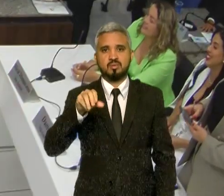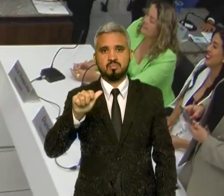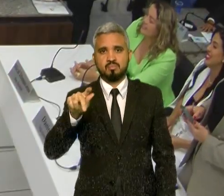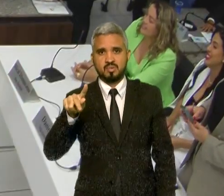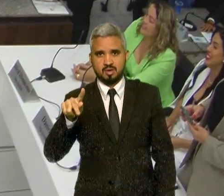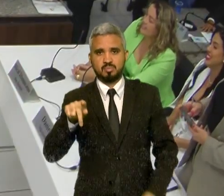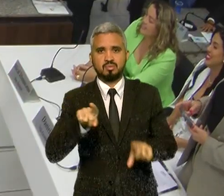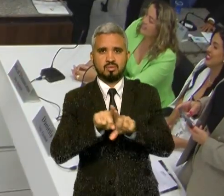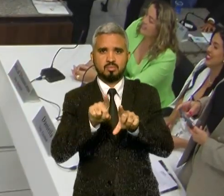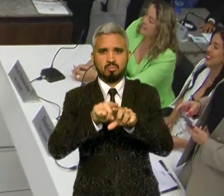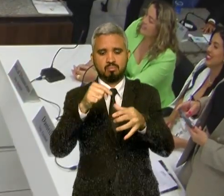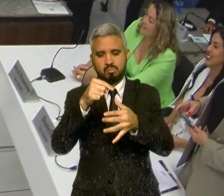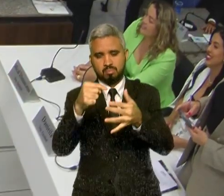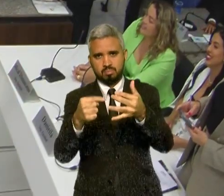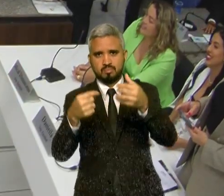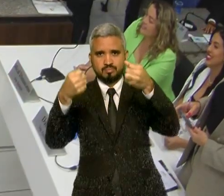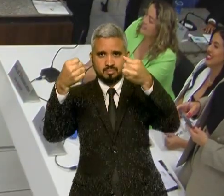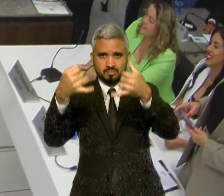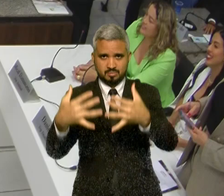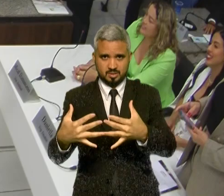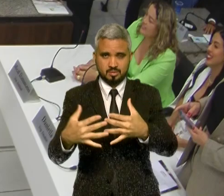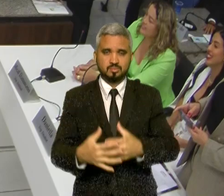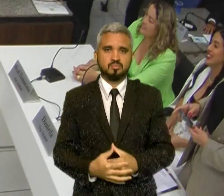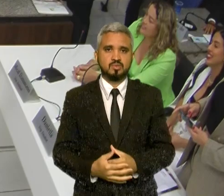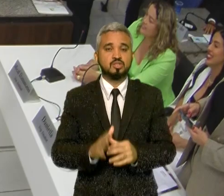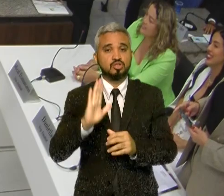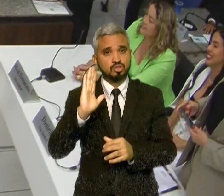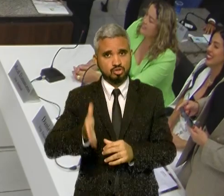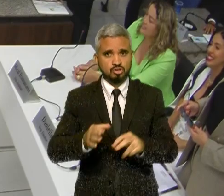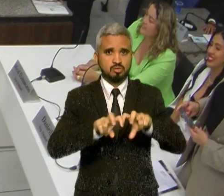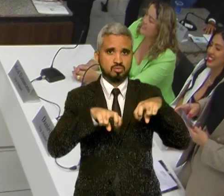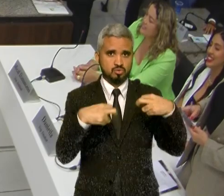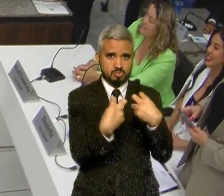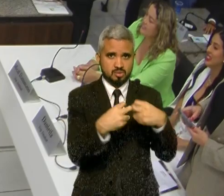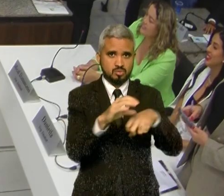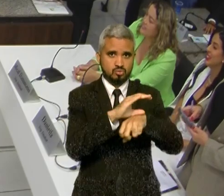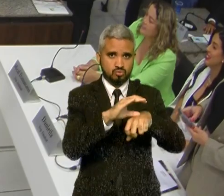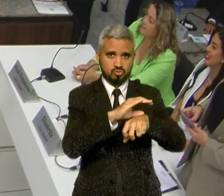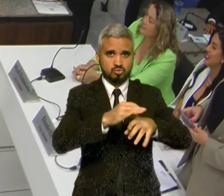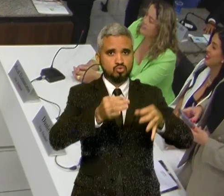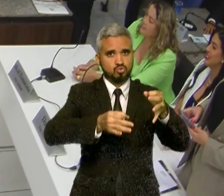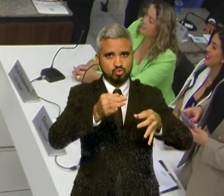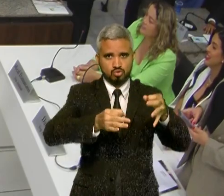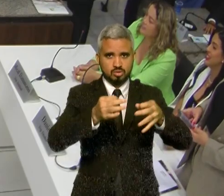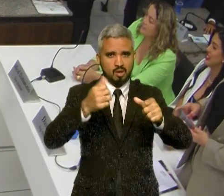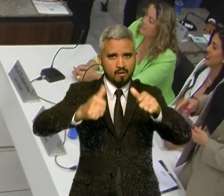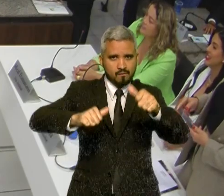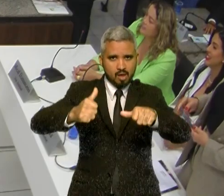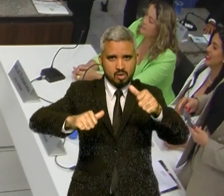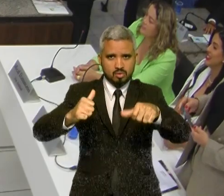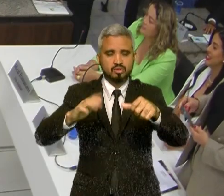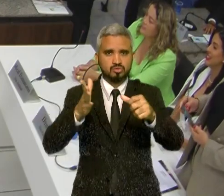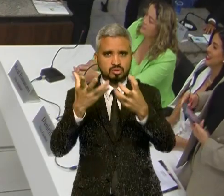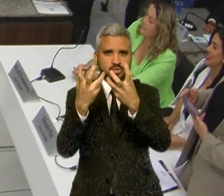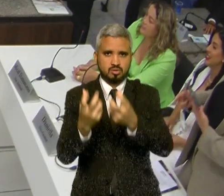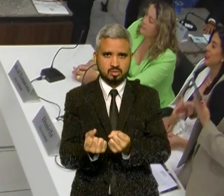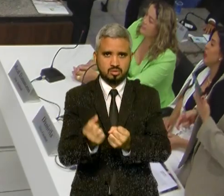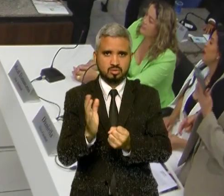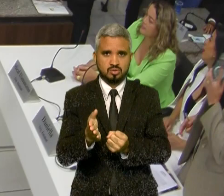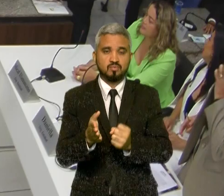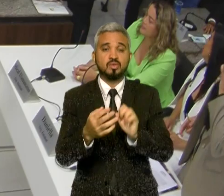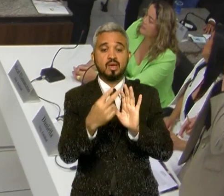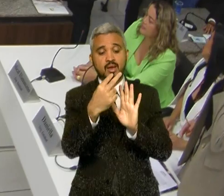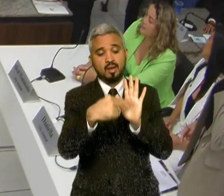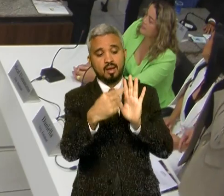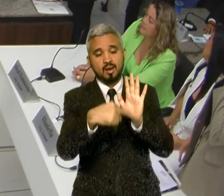outras providências. E já tem um parecer favorável emitido pela Comissão de Constituição, Justiça e Cidadania. O relator é o